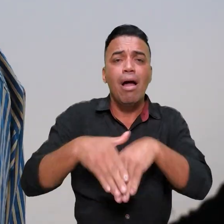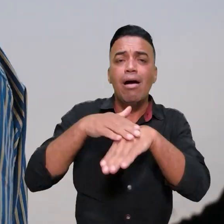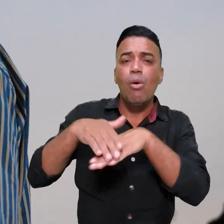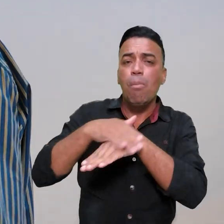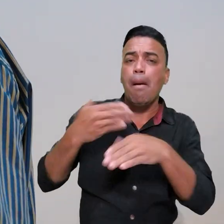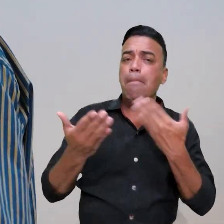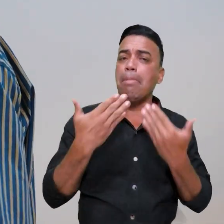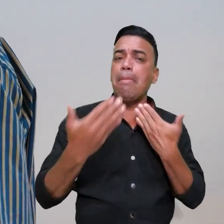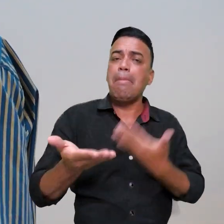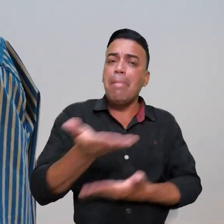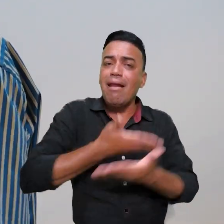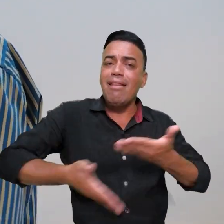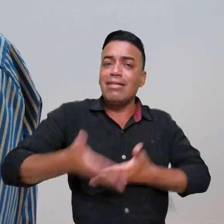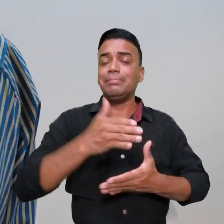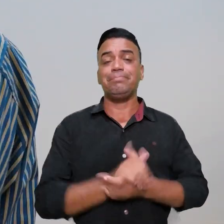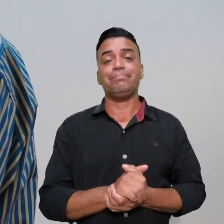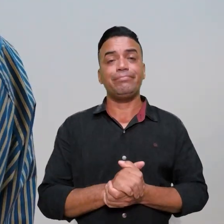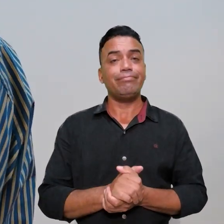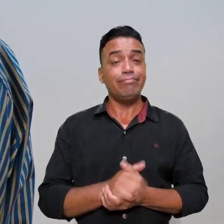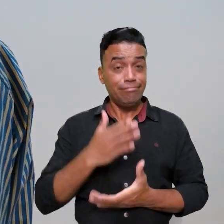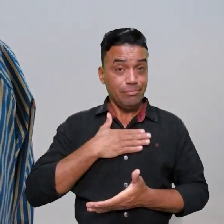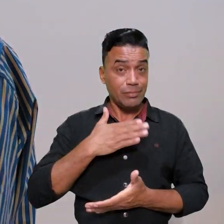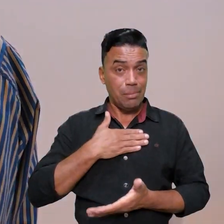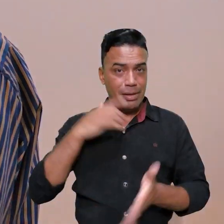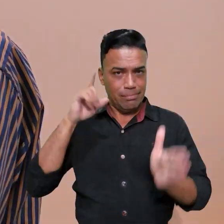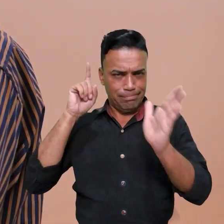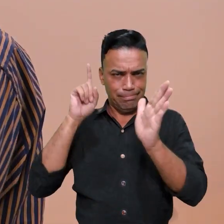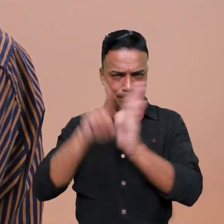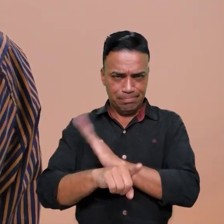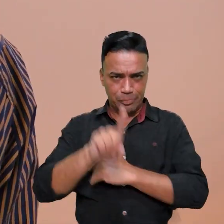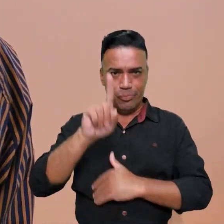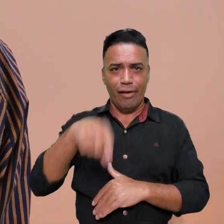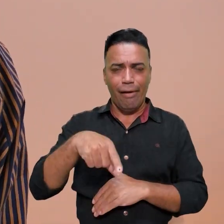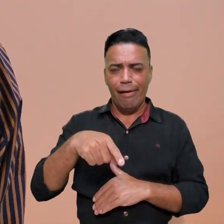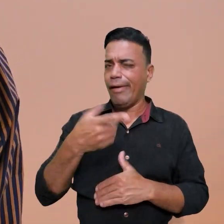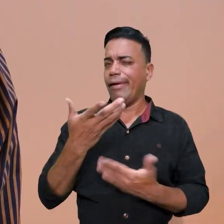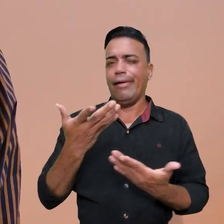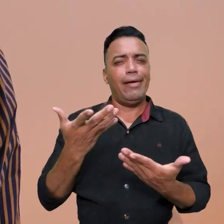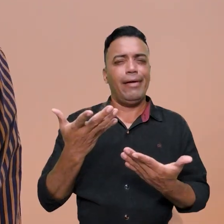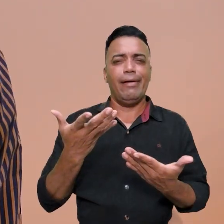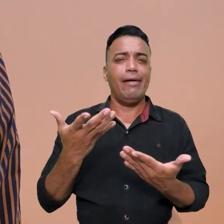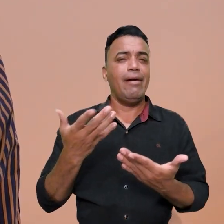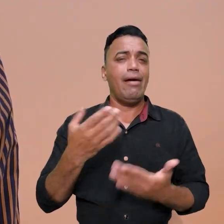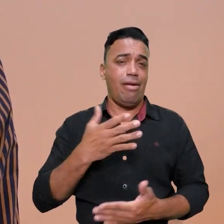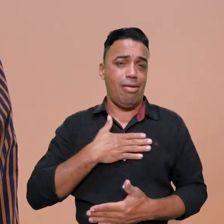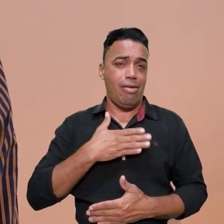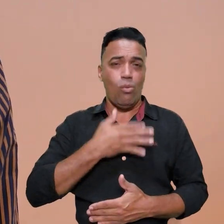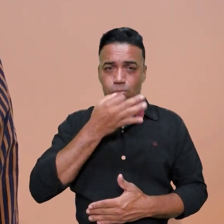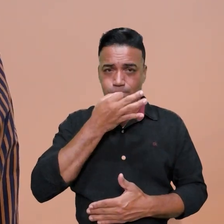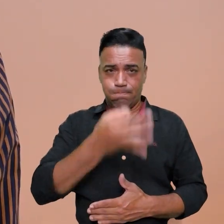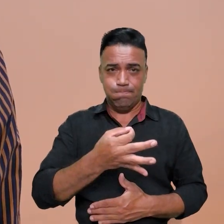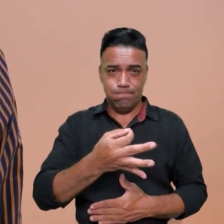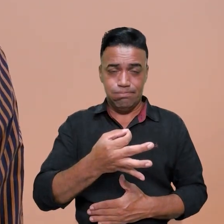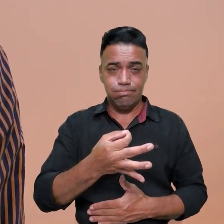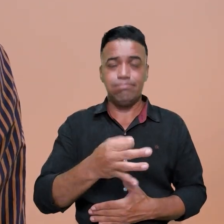conversar. Então, a minha pergunta é, basicamente, eu acho que, em